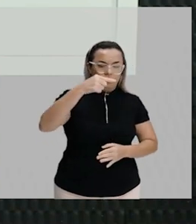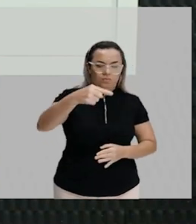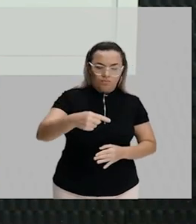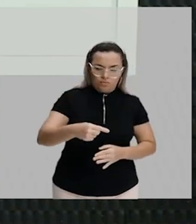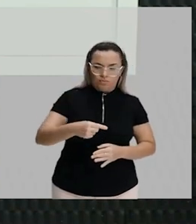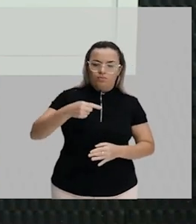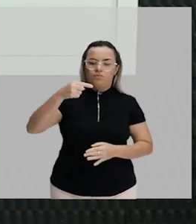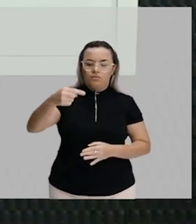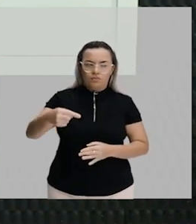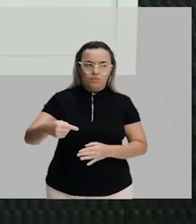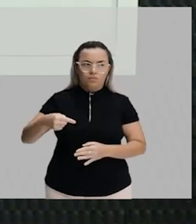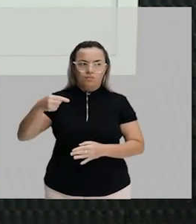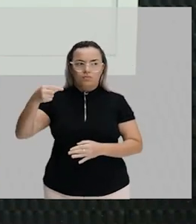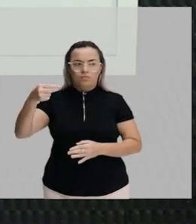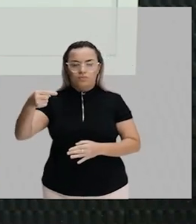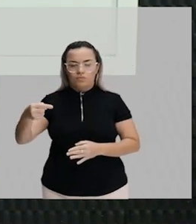ó